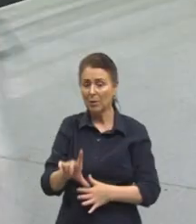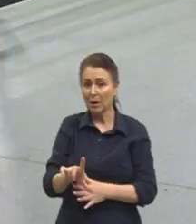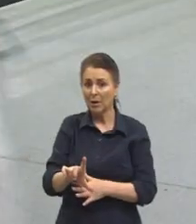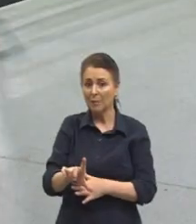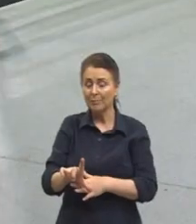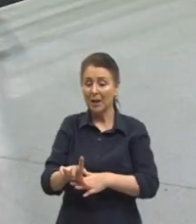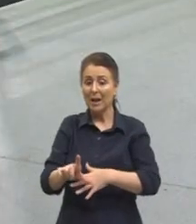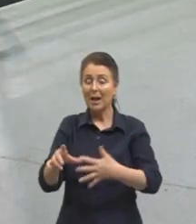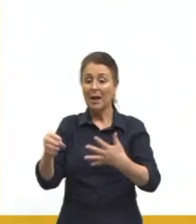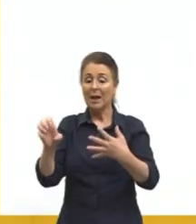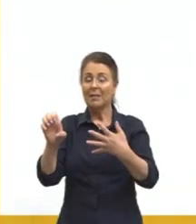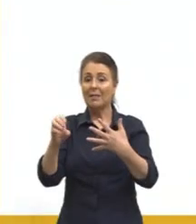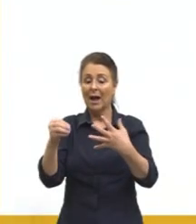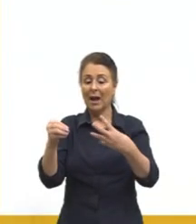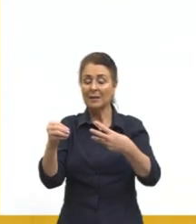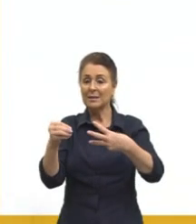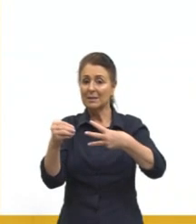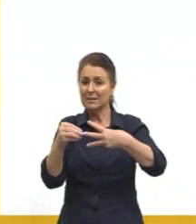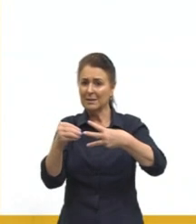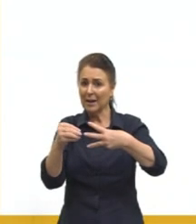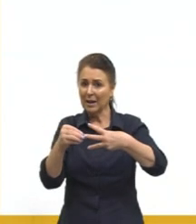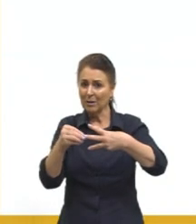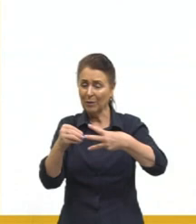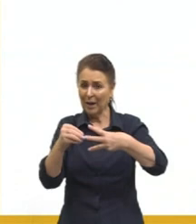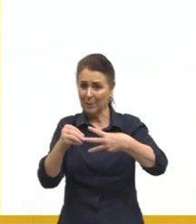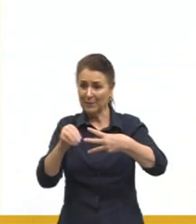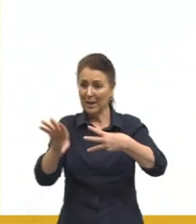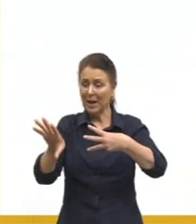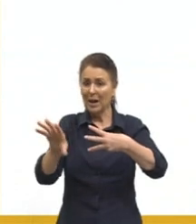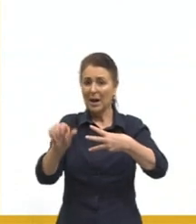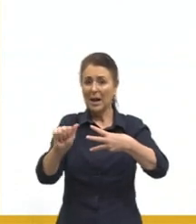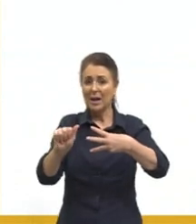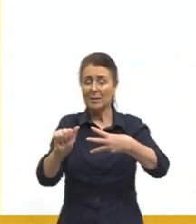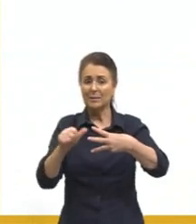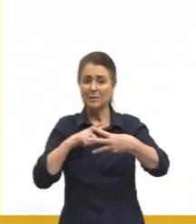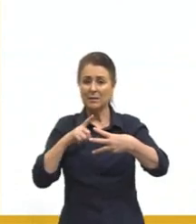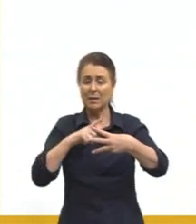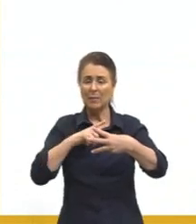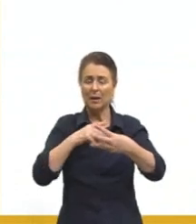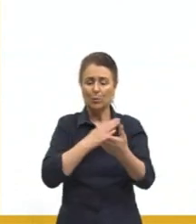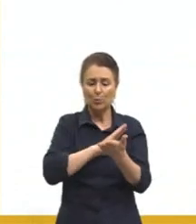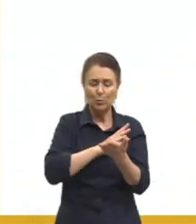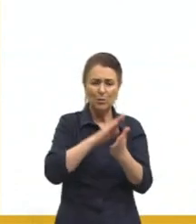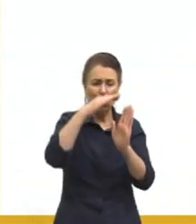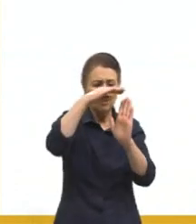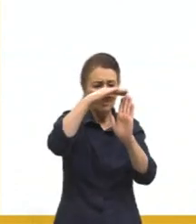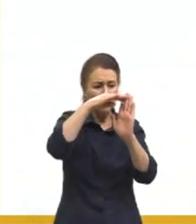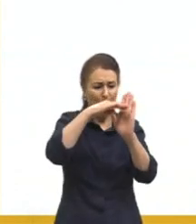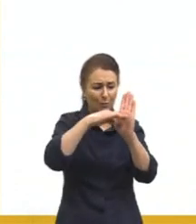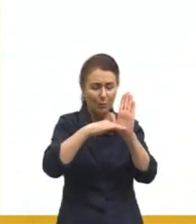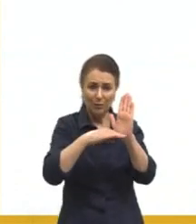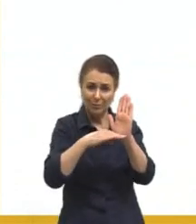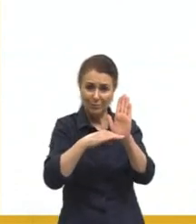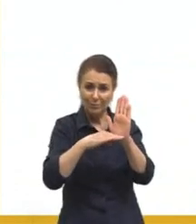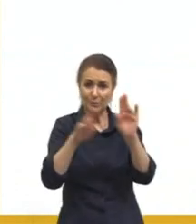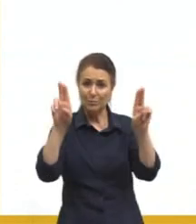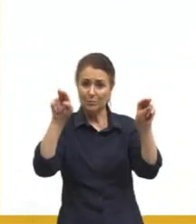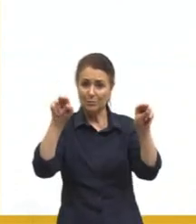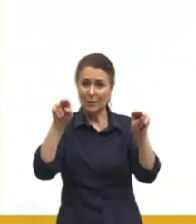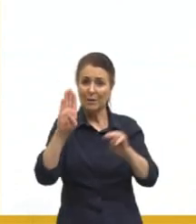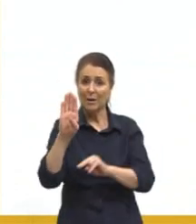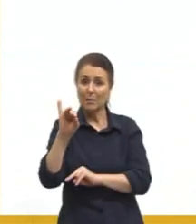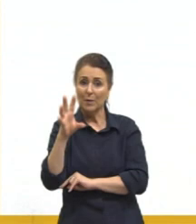celular ciclo de Krebs fosforilação oxidativa tudo bioquímica então